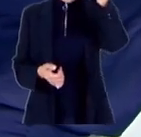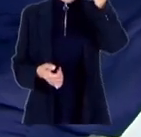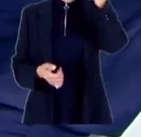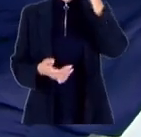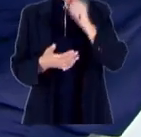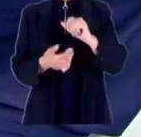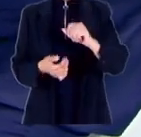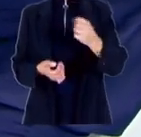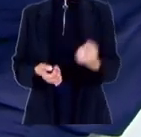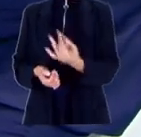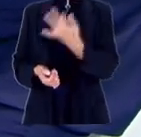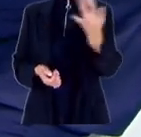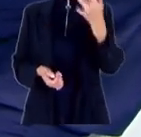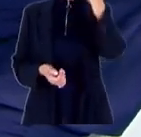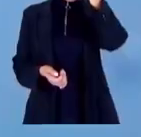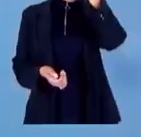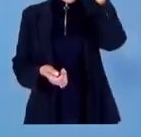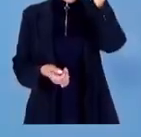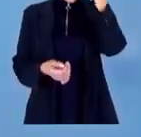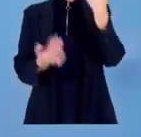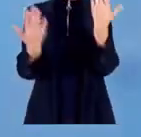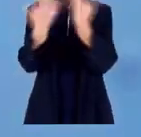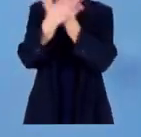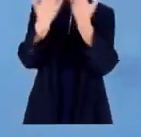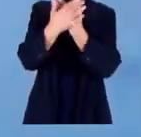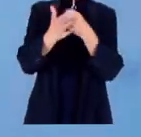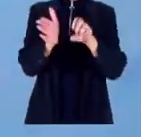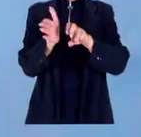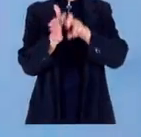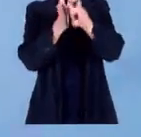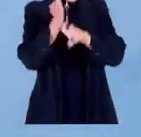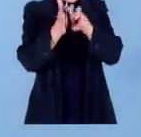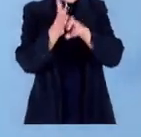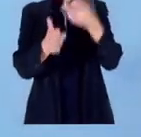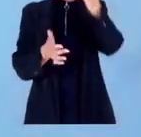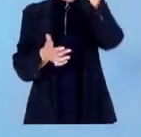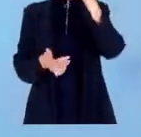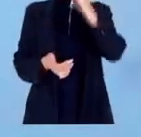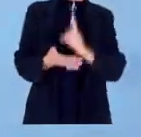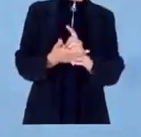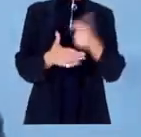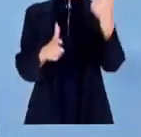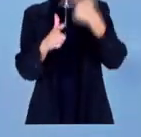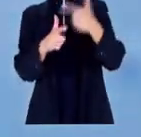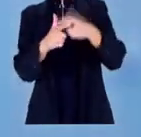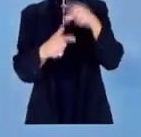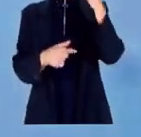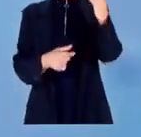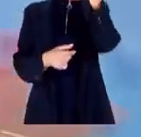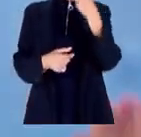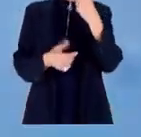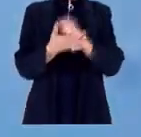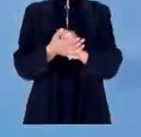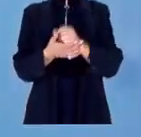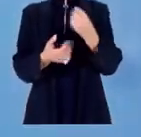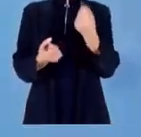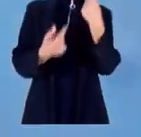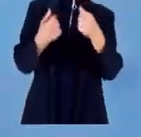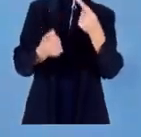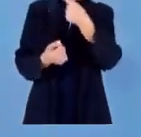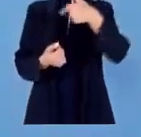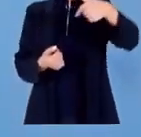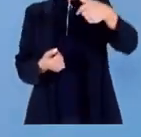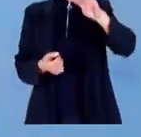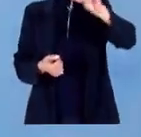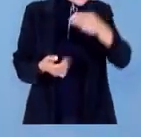milhões de invisíveis no Brasil cadeirantes pessoas com deficiência pessoas com problemas visuais Alguns falam que são 17